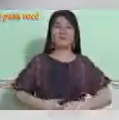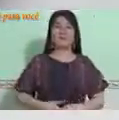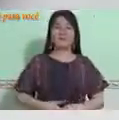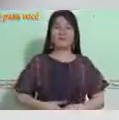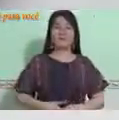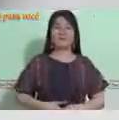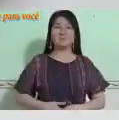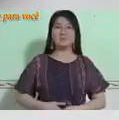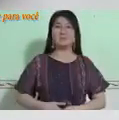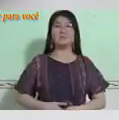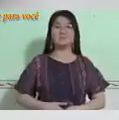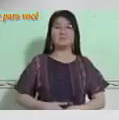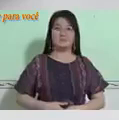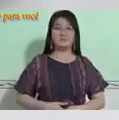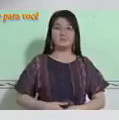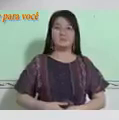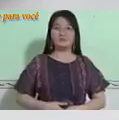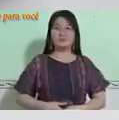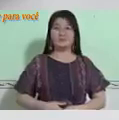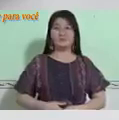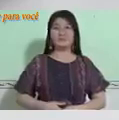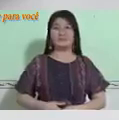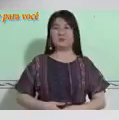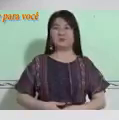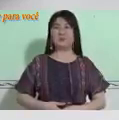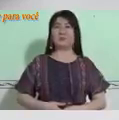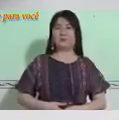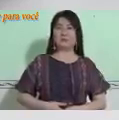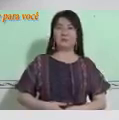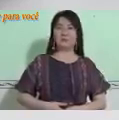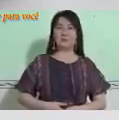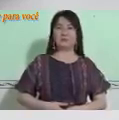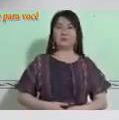INGREDINTES 100 ml de soro, água mineral com sal, 1